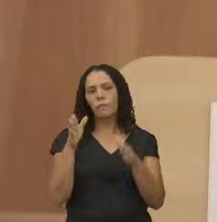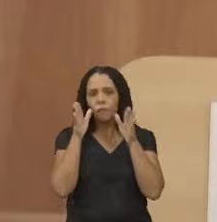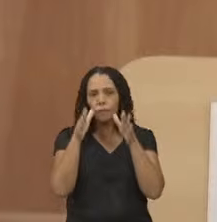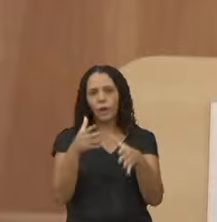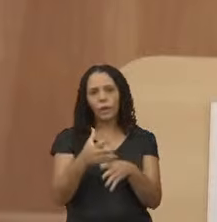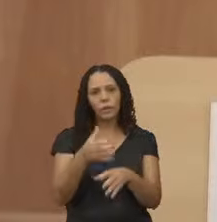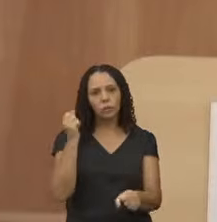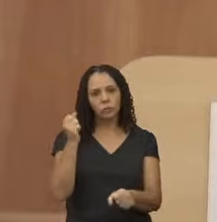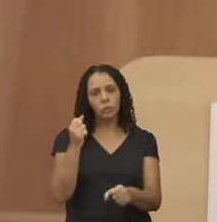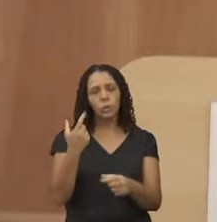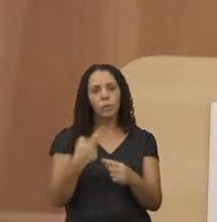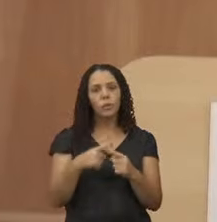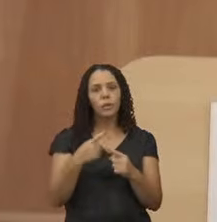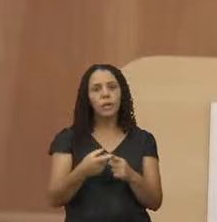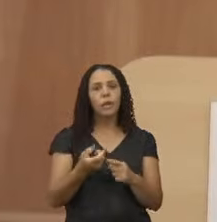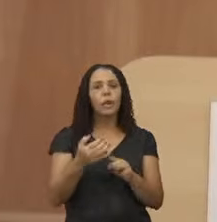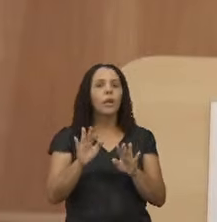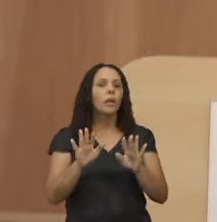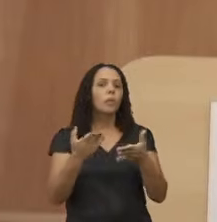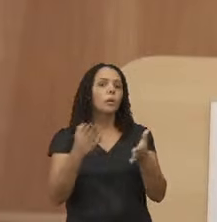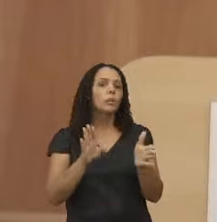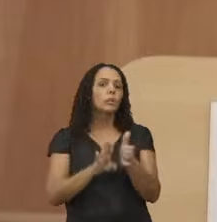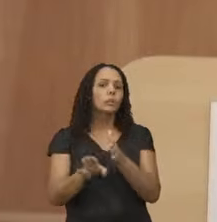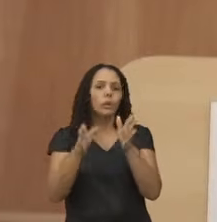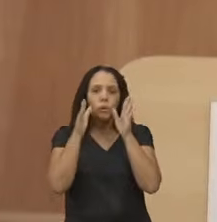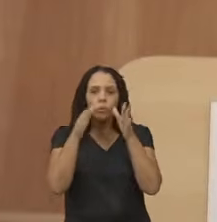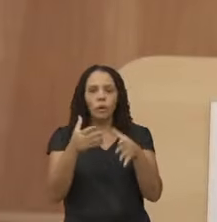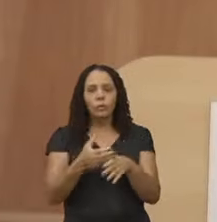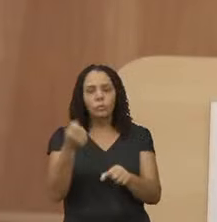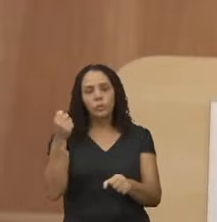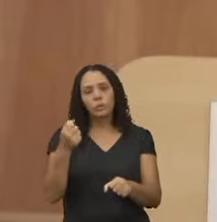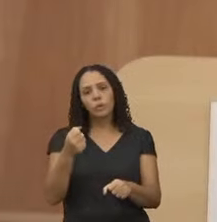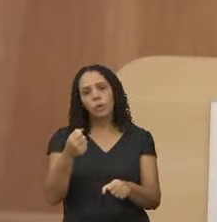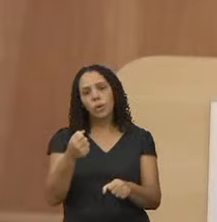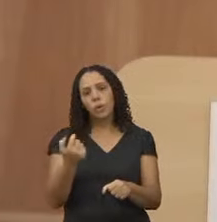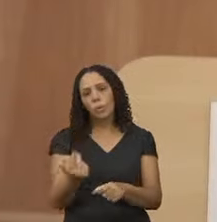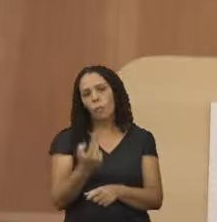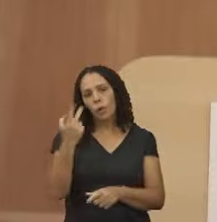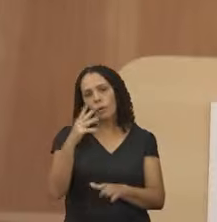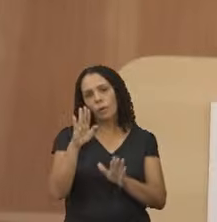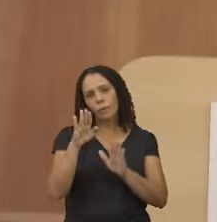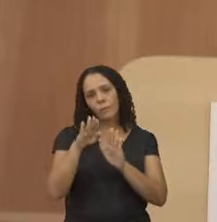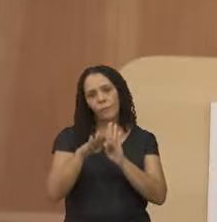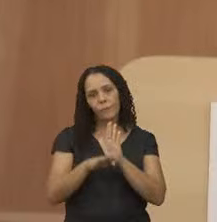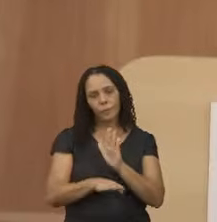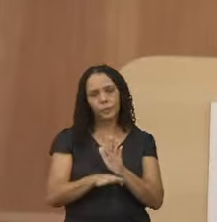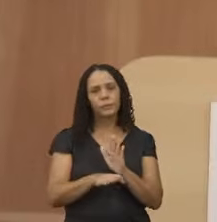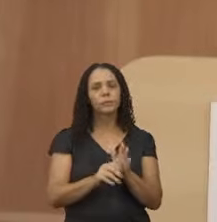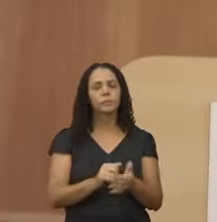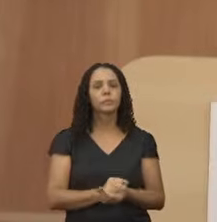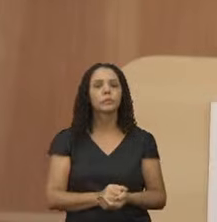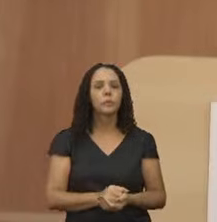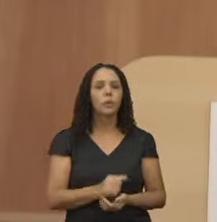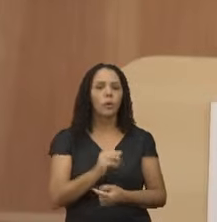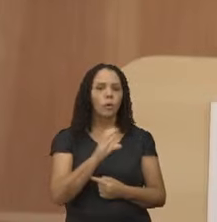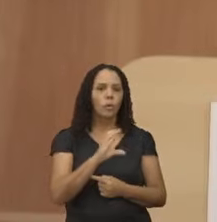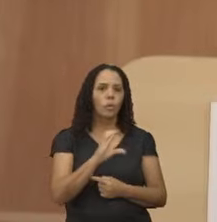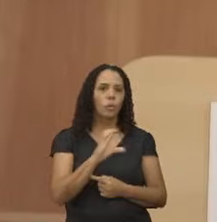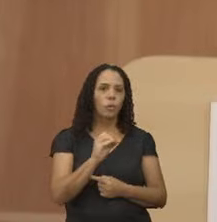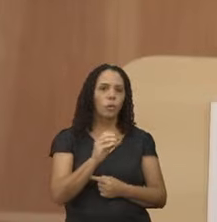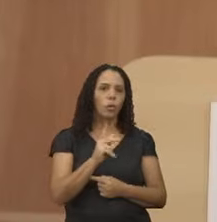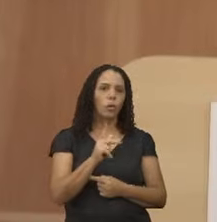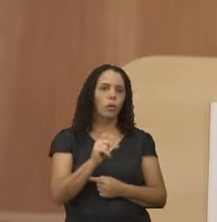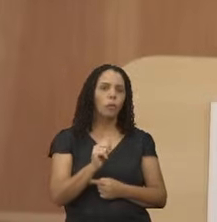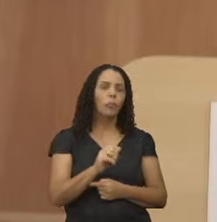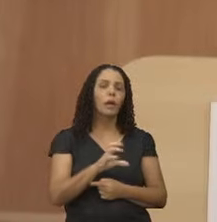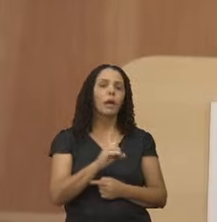importante? Porque quando você tira a finalidade lucrativa do negócio, você barateia muito o preço. O Copa do Povo, que é esse empreendimento que eu comentei